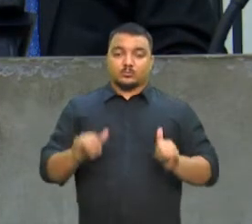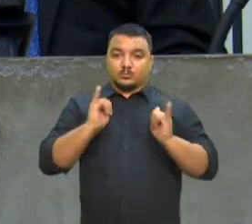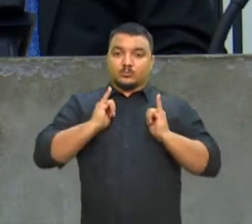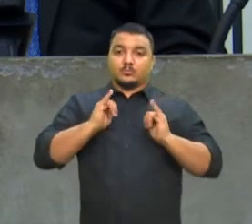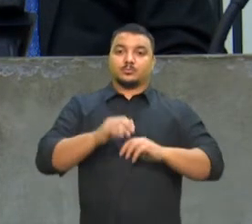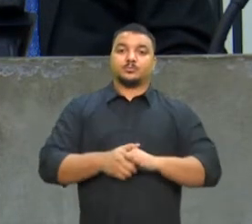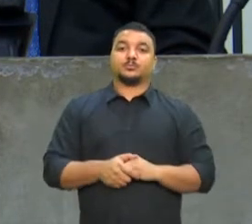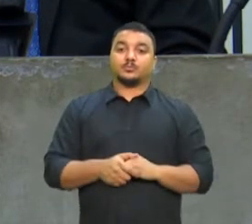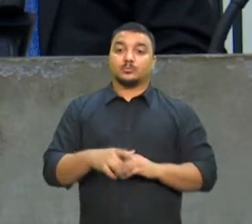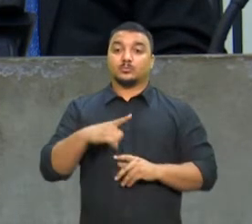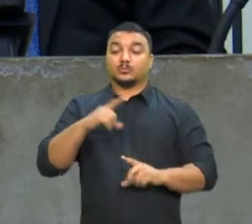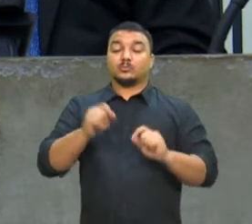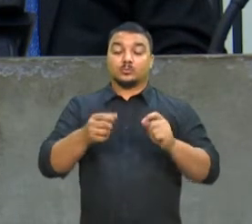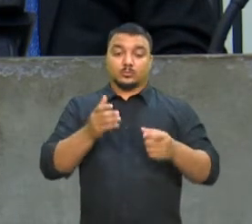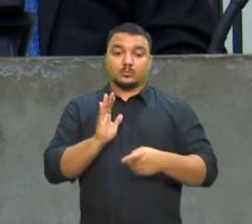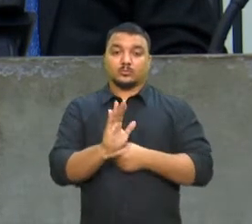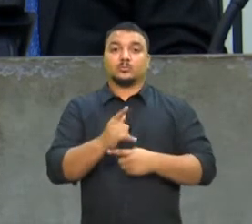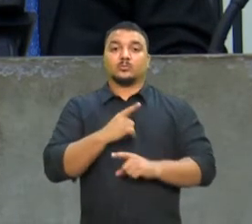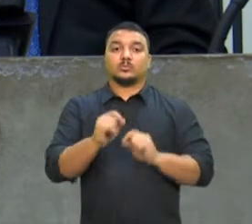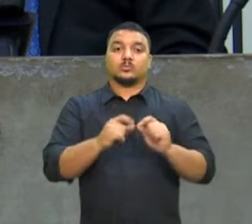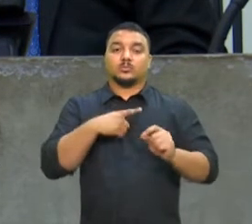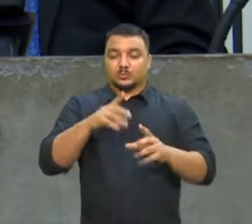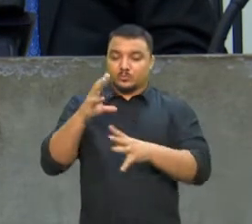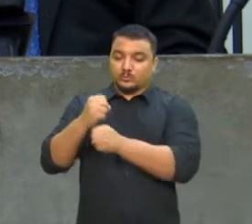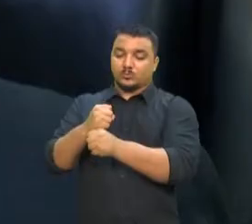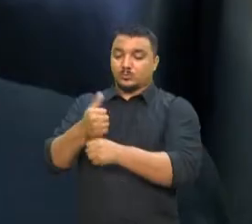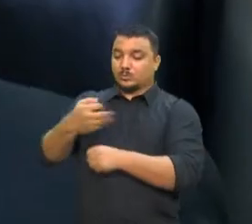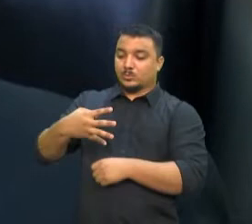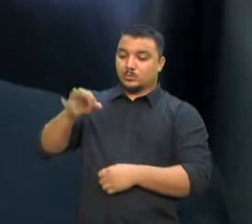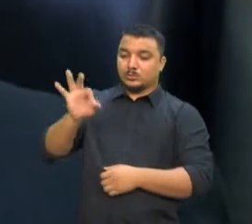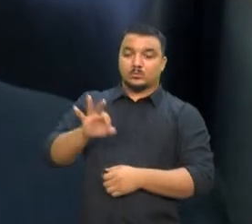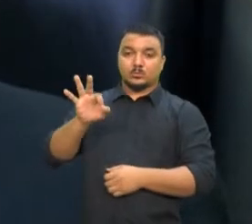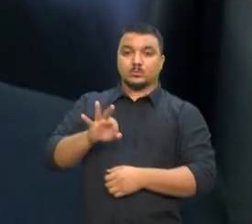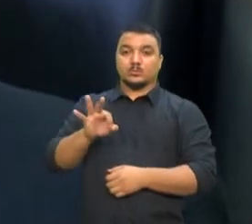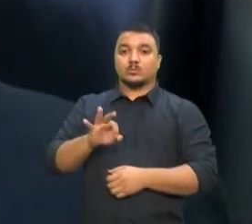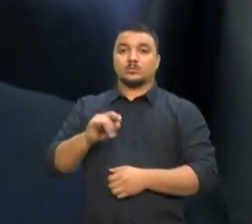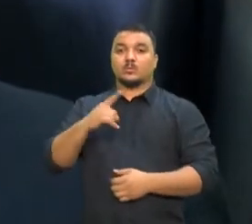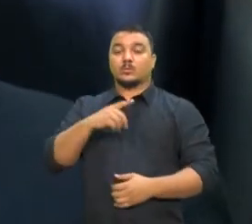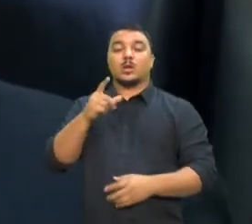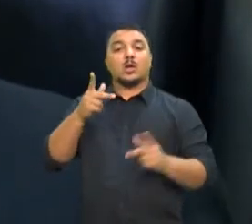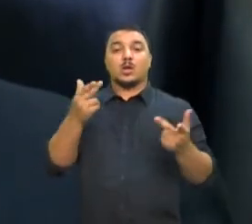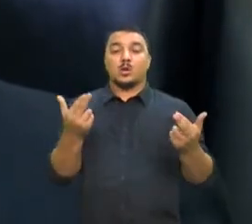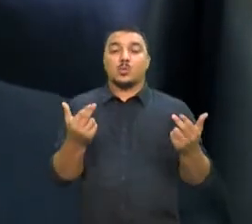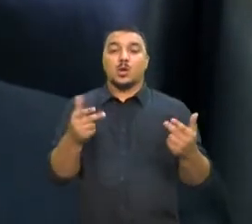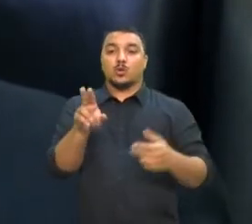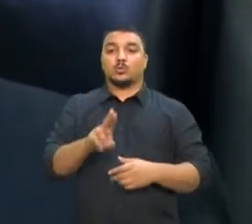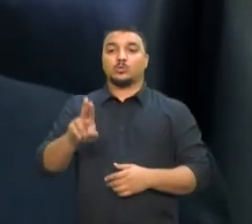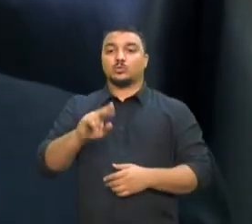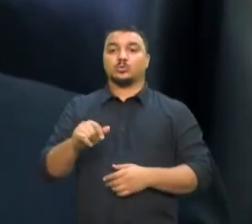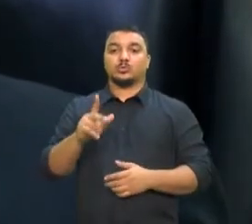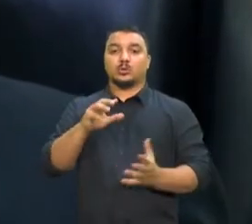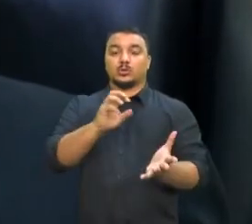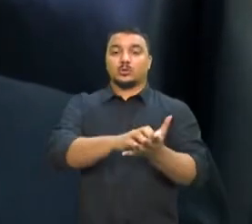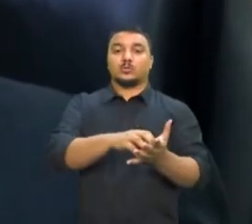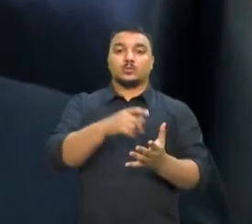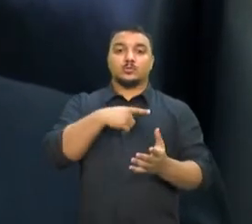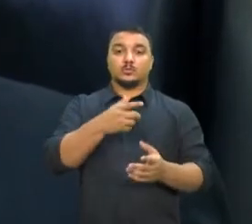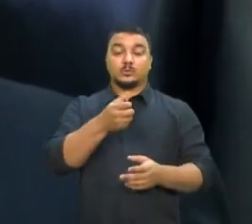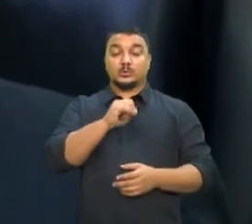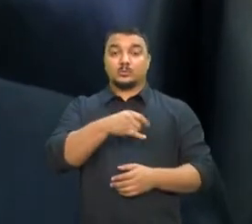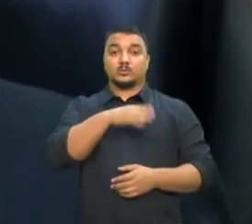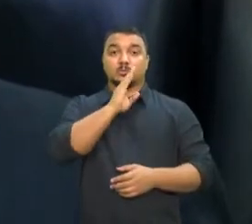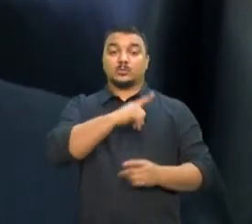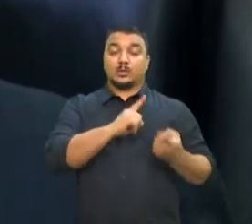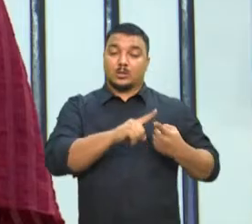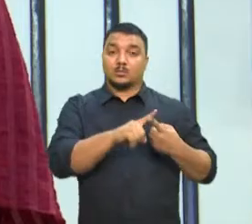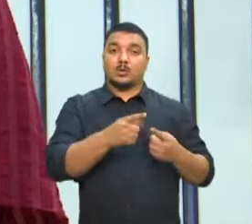estabelece que seja aplicada a alíquota de 14%, a mesma utilizada para servidores ativos, inativos e